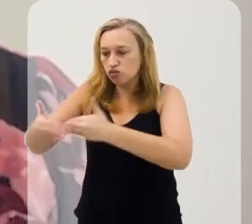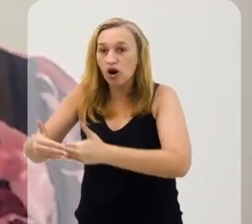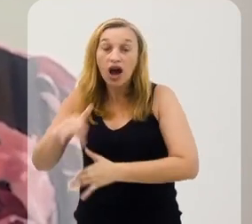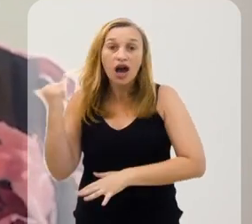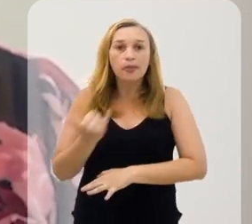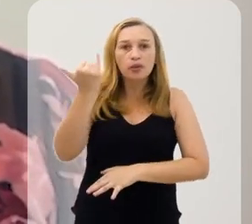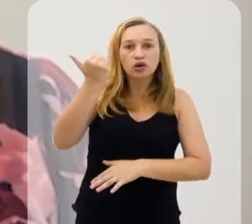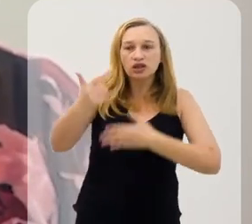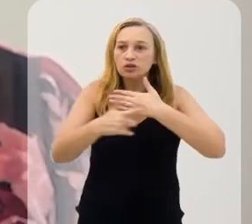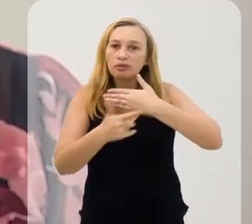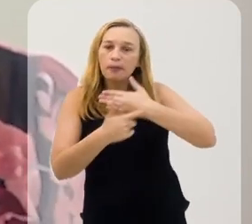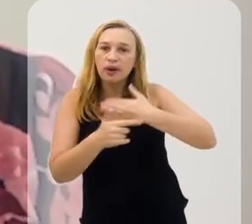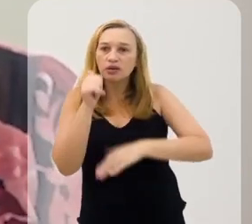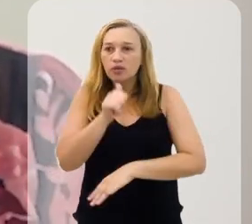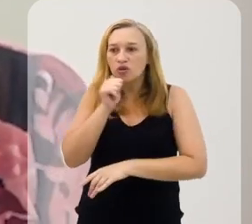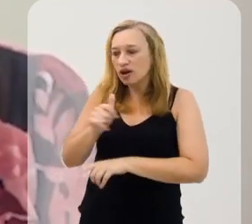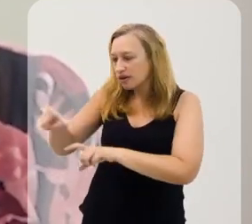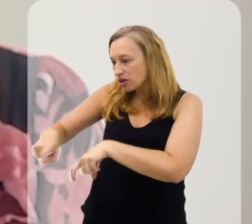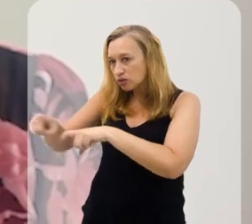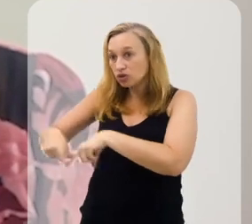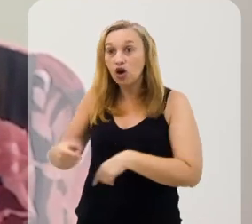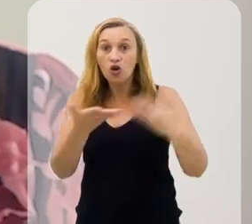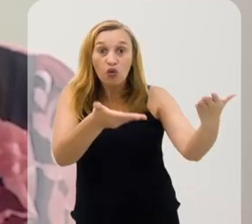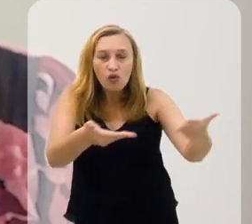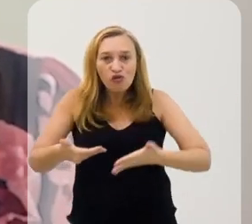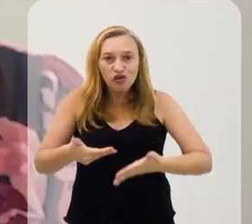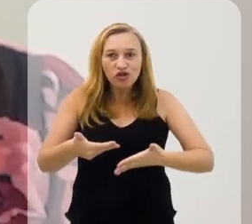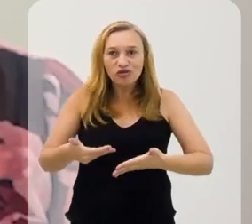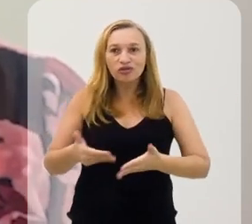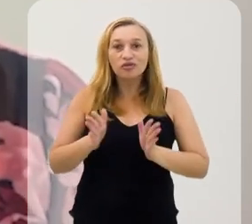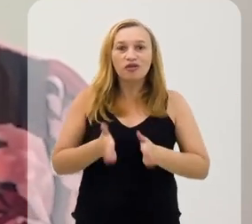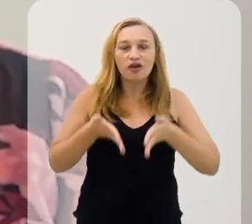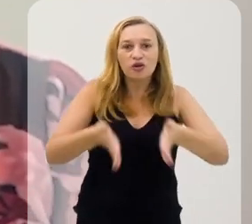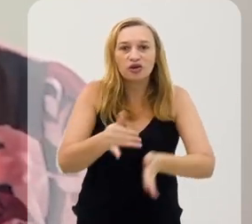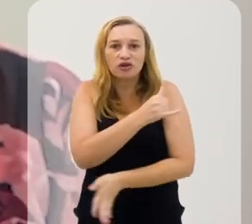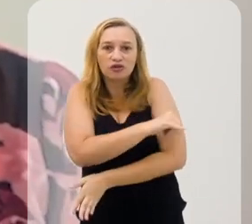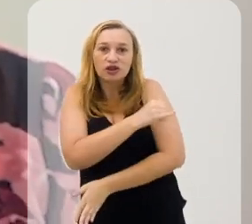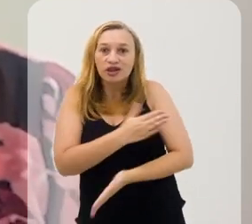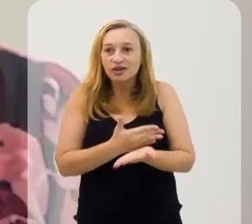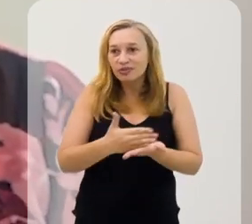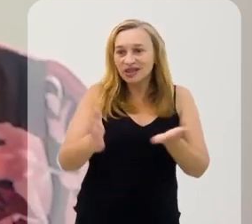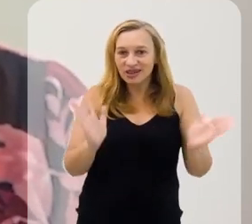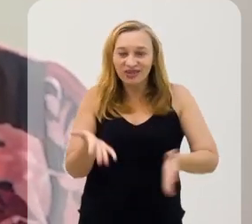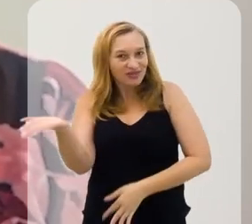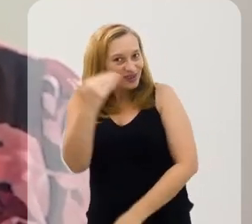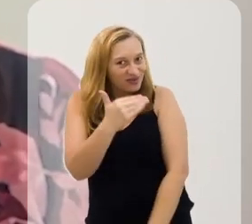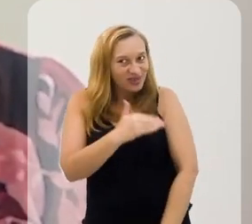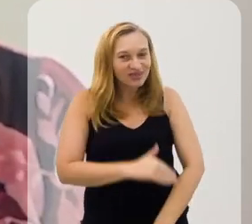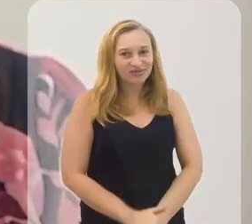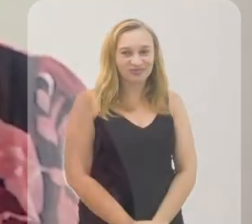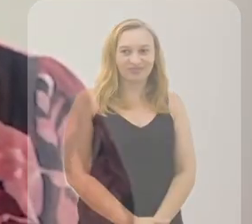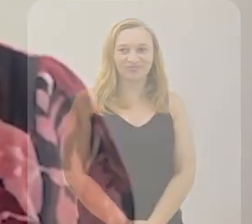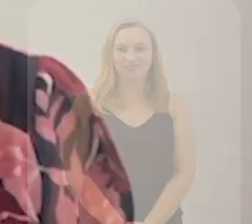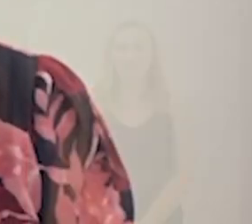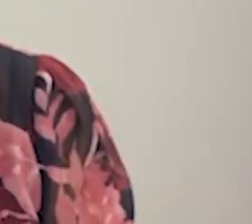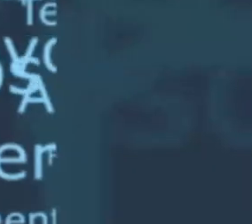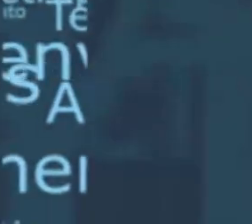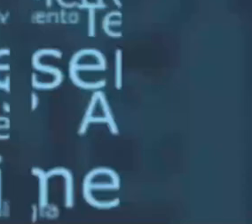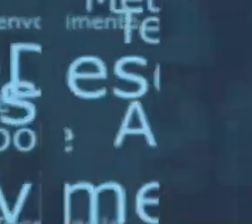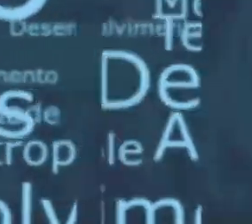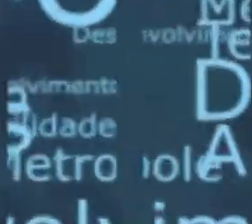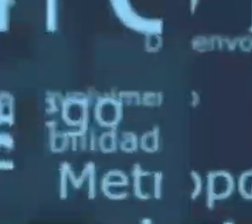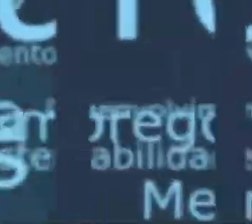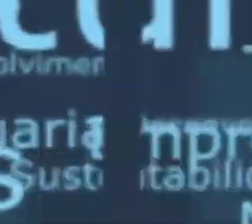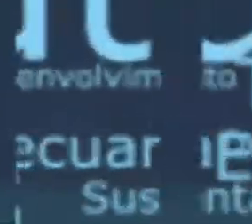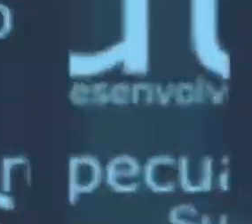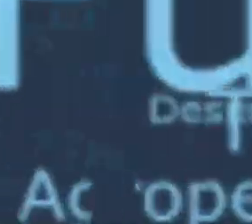avançando, a importância e o papel das mulheres na agricultura, eu te convido a assistir o Rio em Foco, que começa agora. Vem comigo!